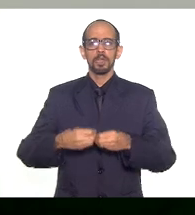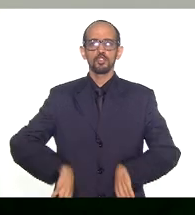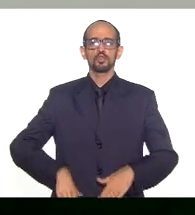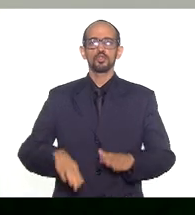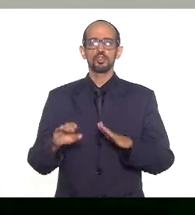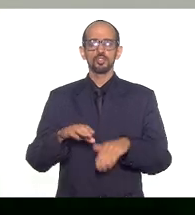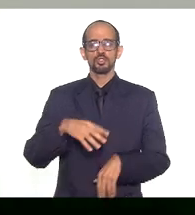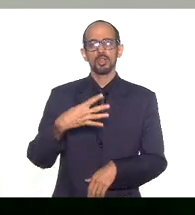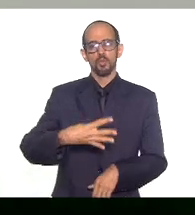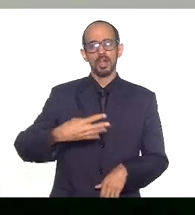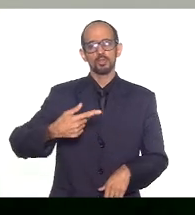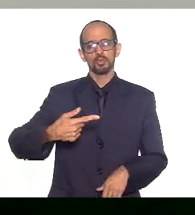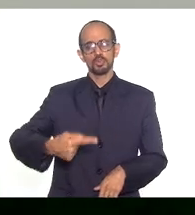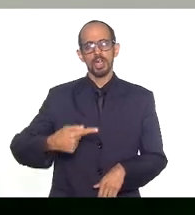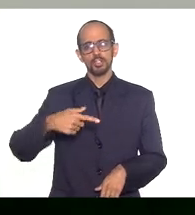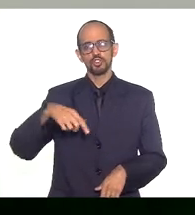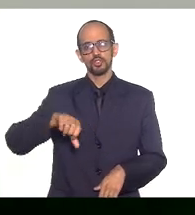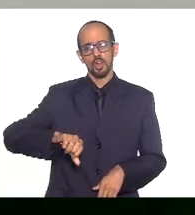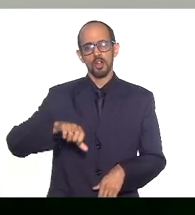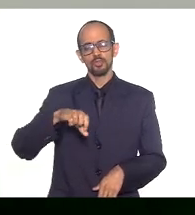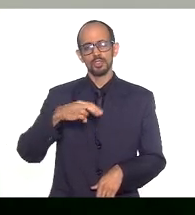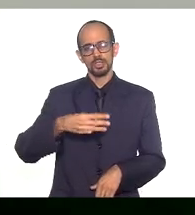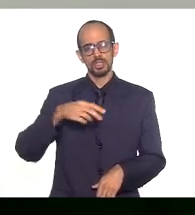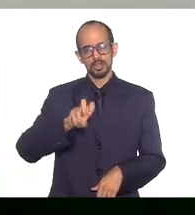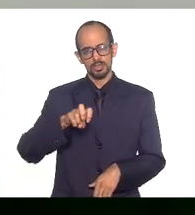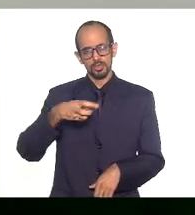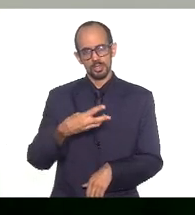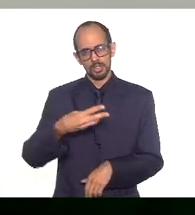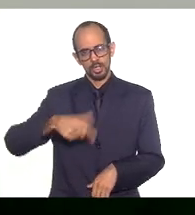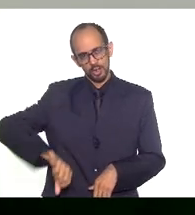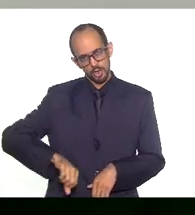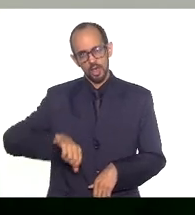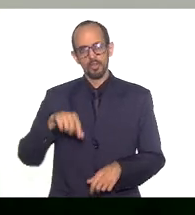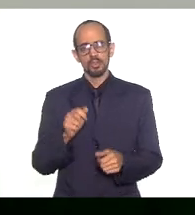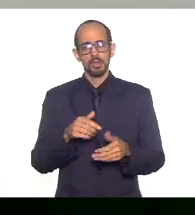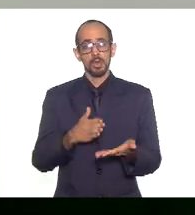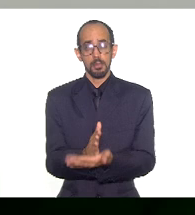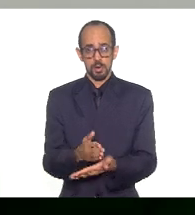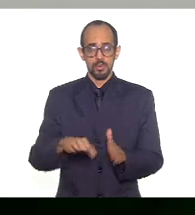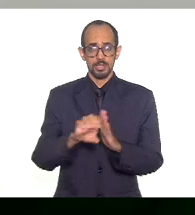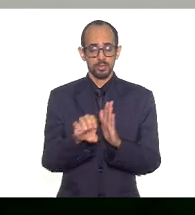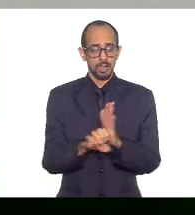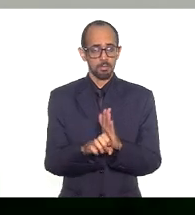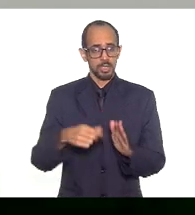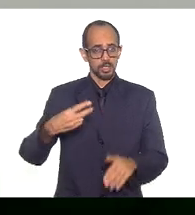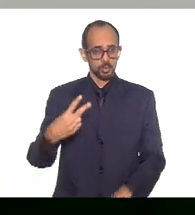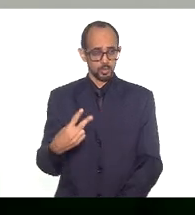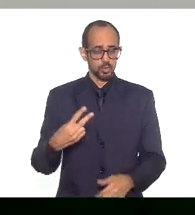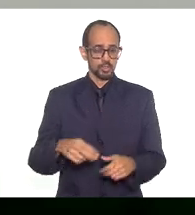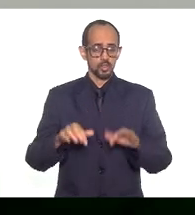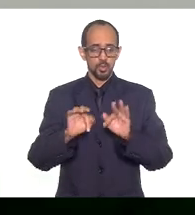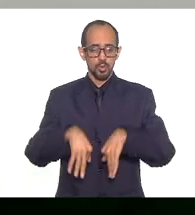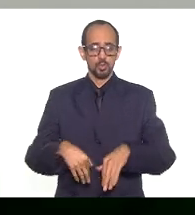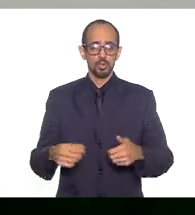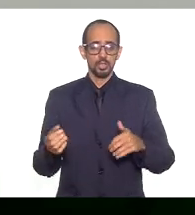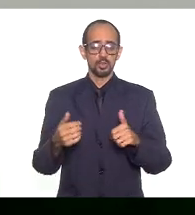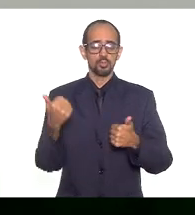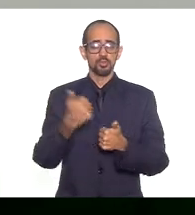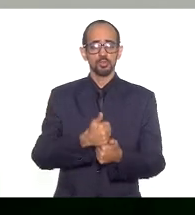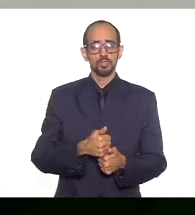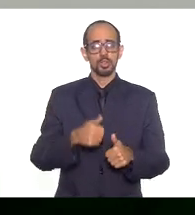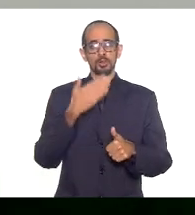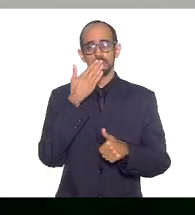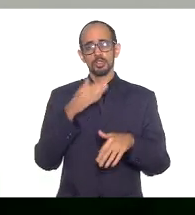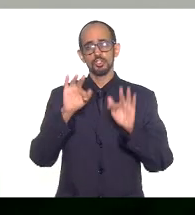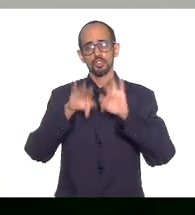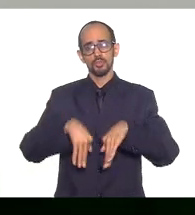9, 27, 35 e 39, pela aprovação da emenda 2 da CCJ, concluindo por substitutivo, pedindo forma final de